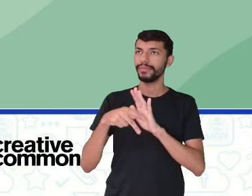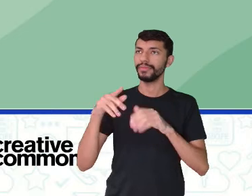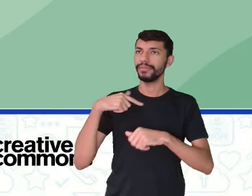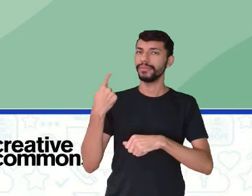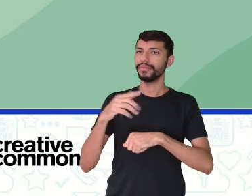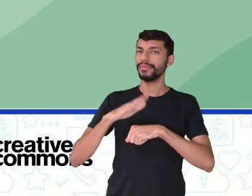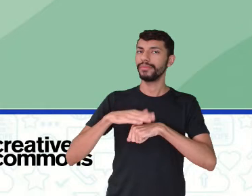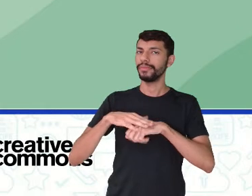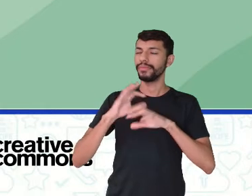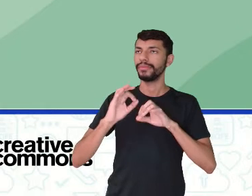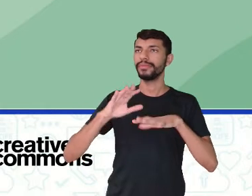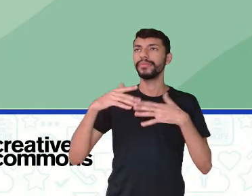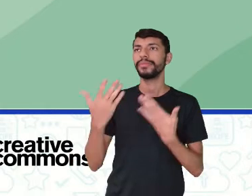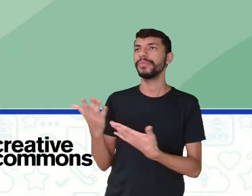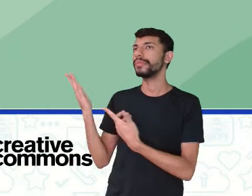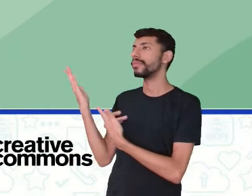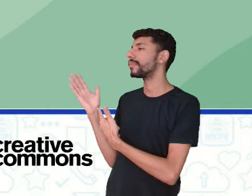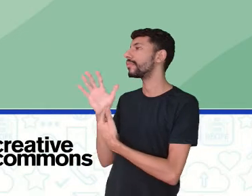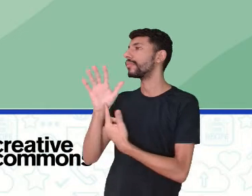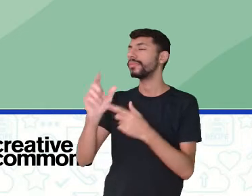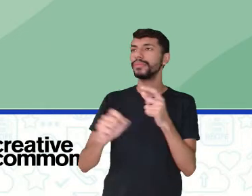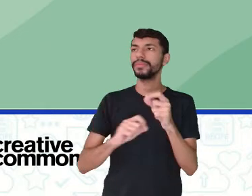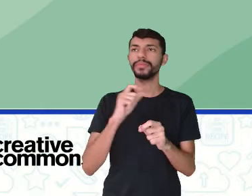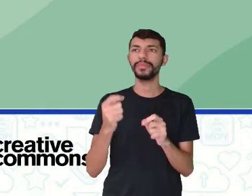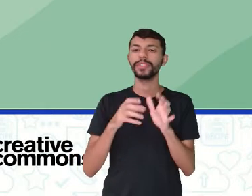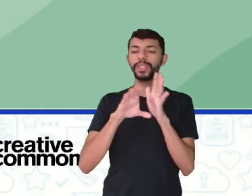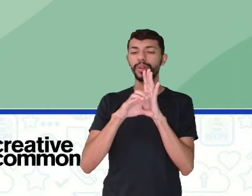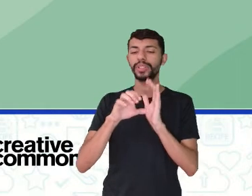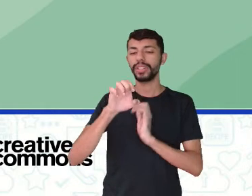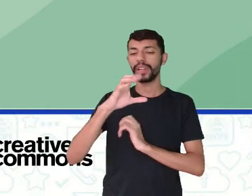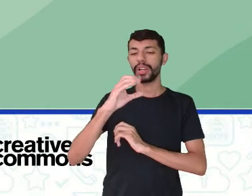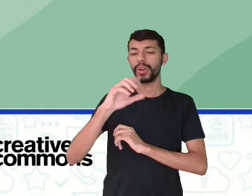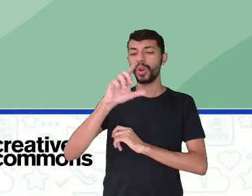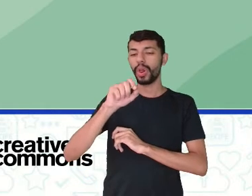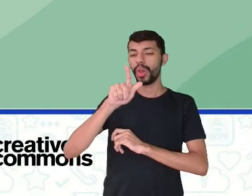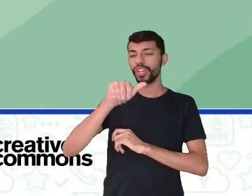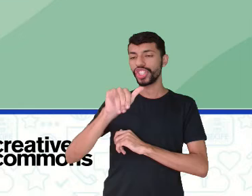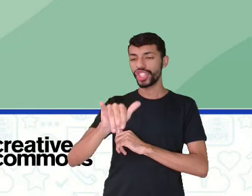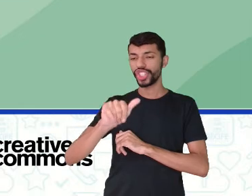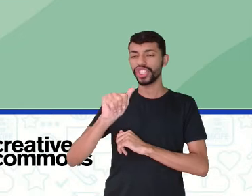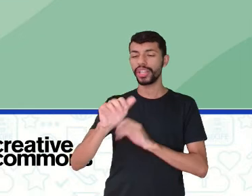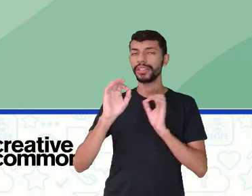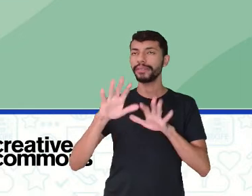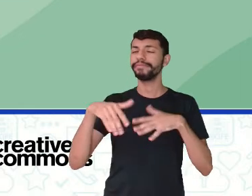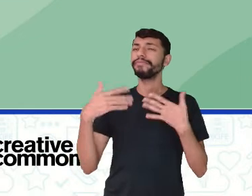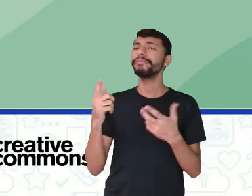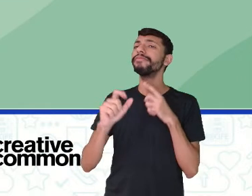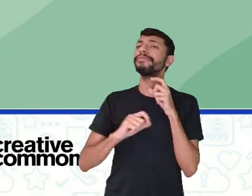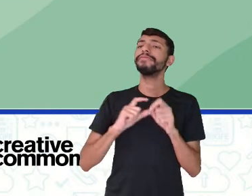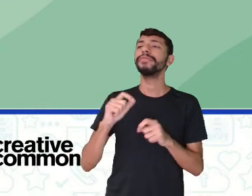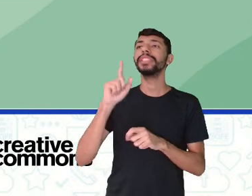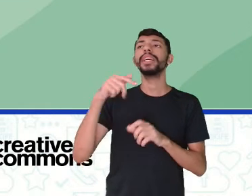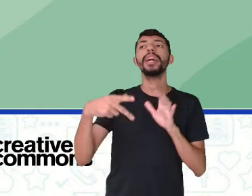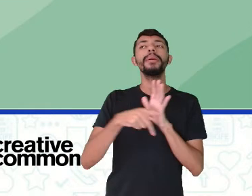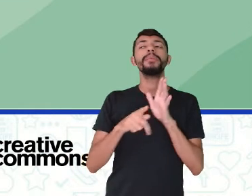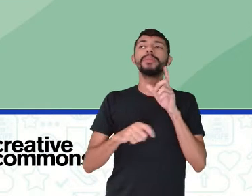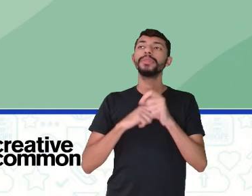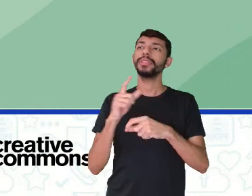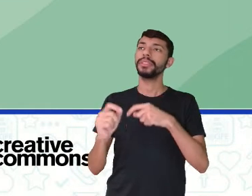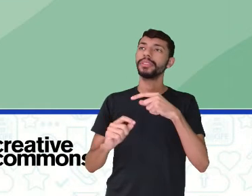trago para vocês a definição do que é ecologia, não é? O que é realmente ecologia? Então, a ecologia, ela